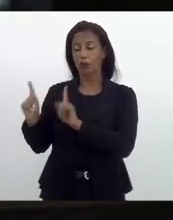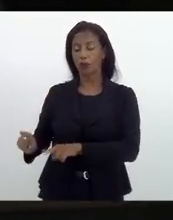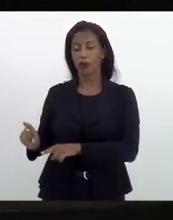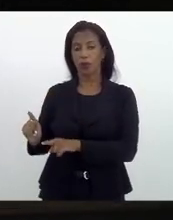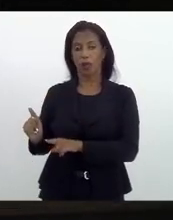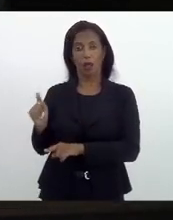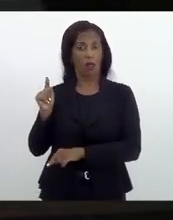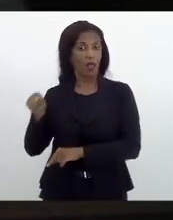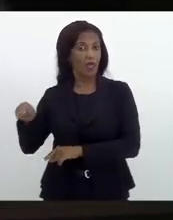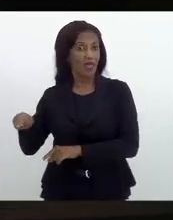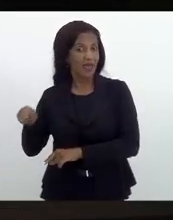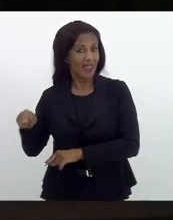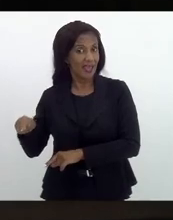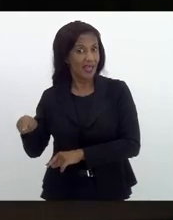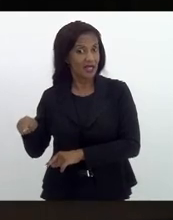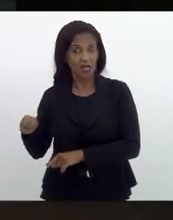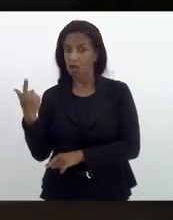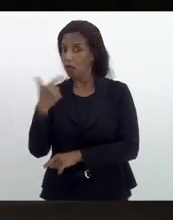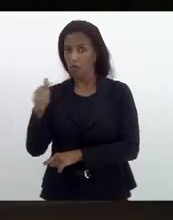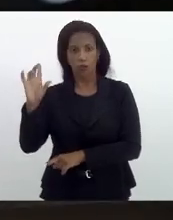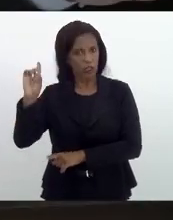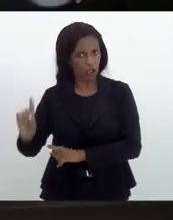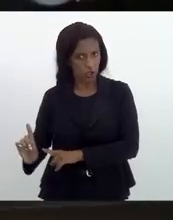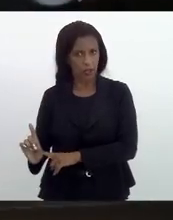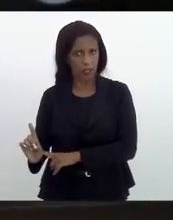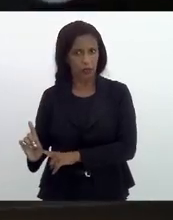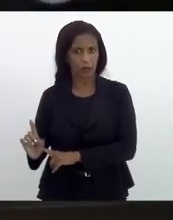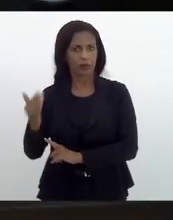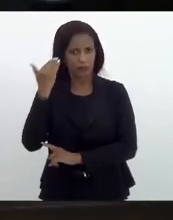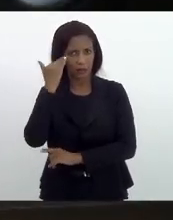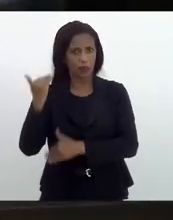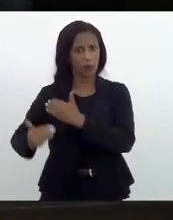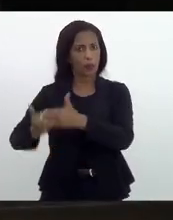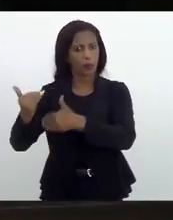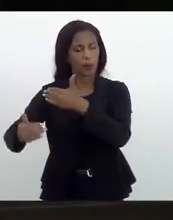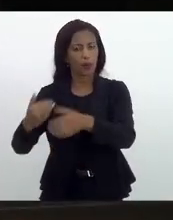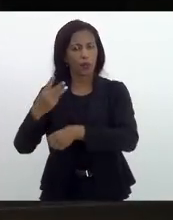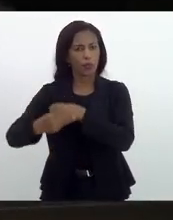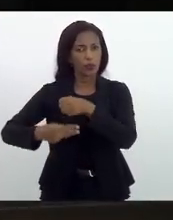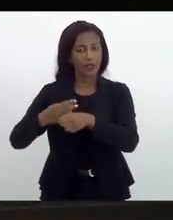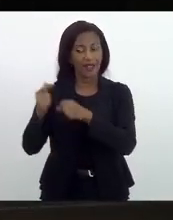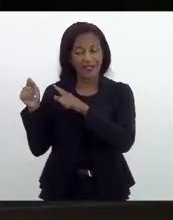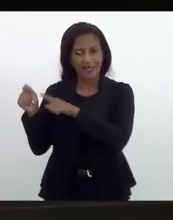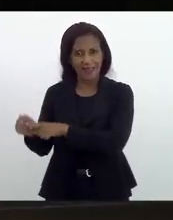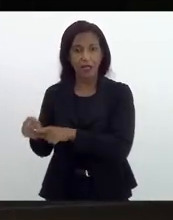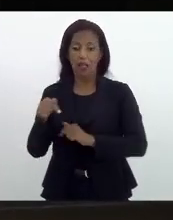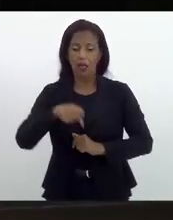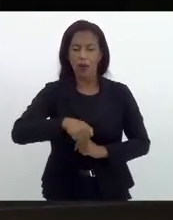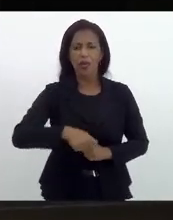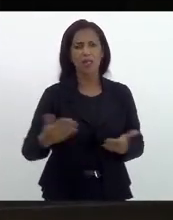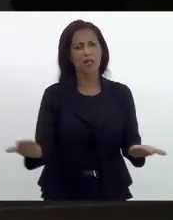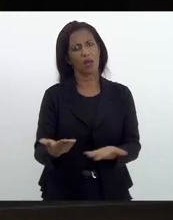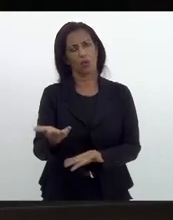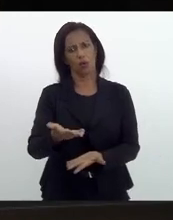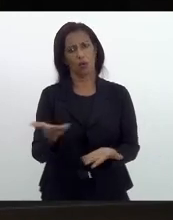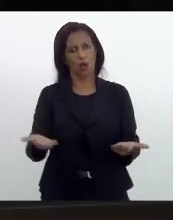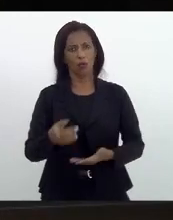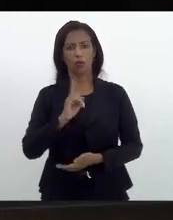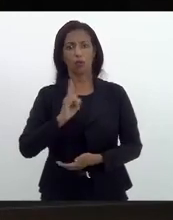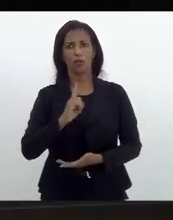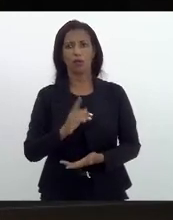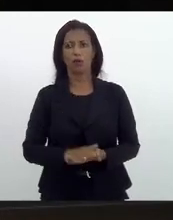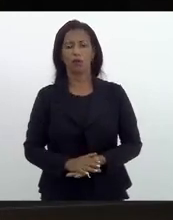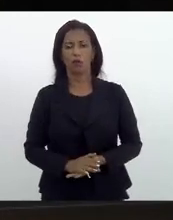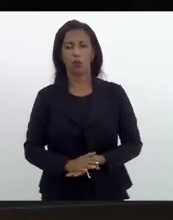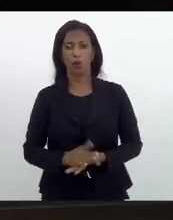público, este, no meu entendimento, não terá direito à progressão do triênio. Mas é este, não este que vossa excelência está dizendo, que